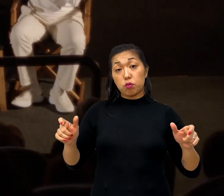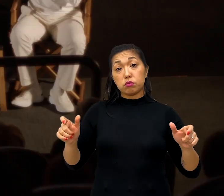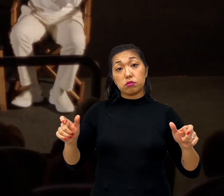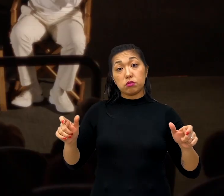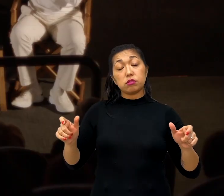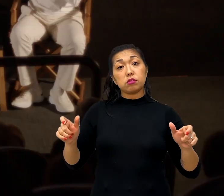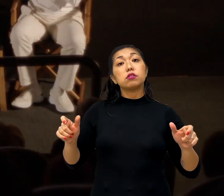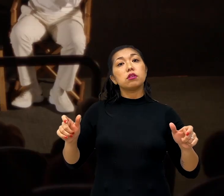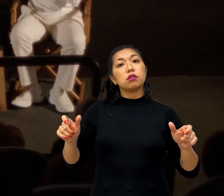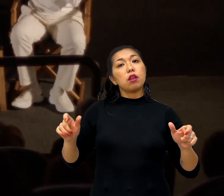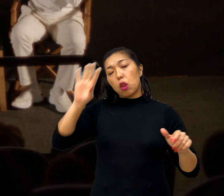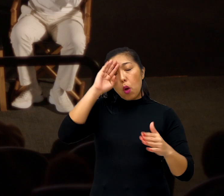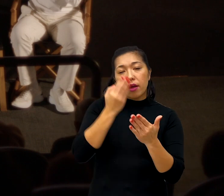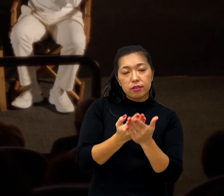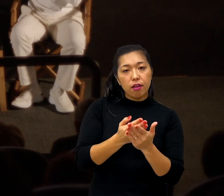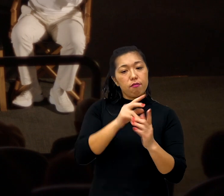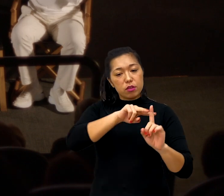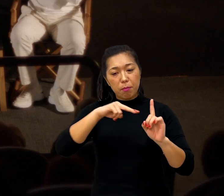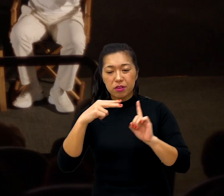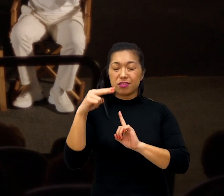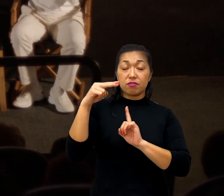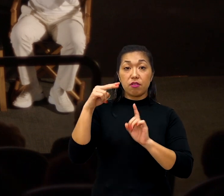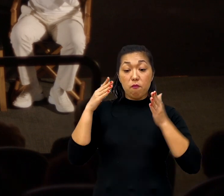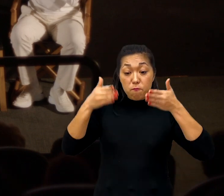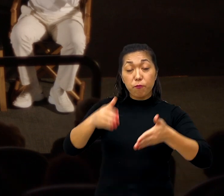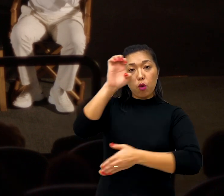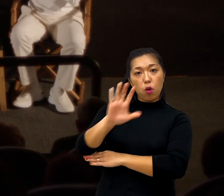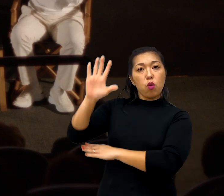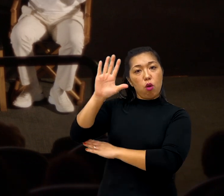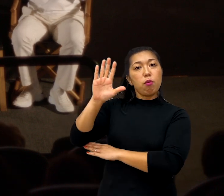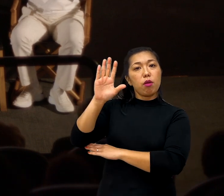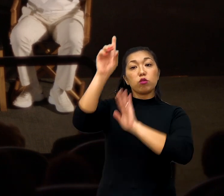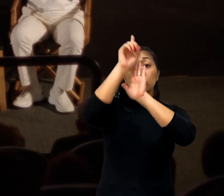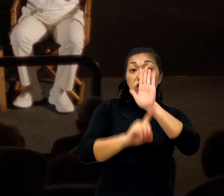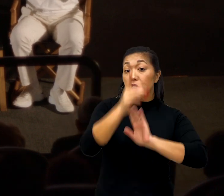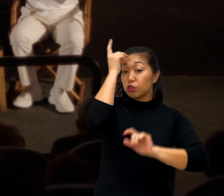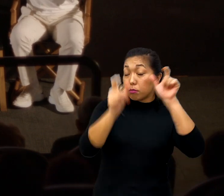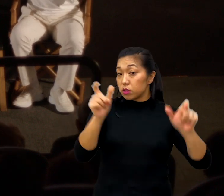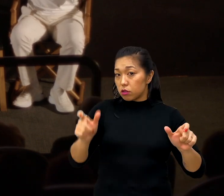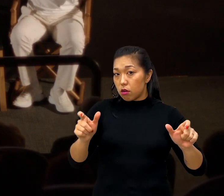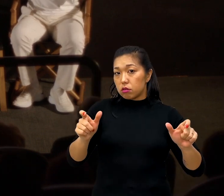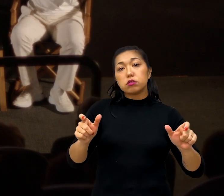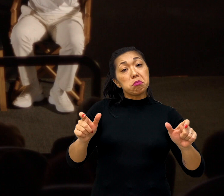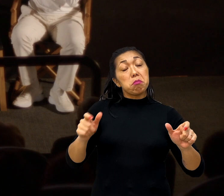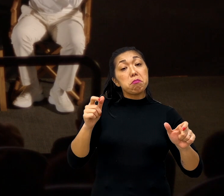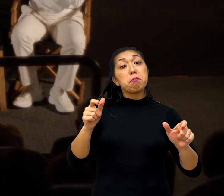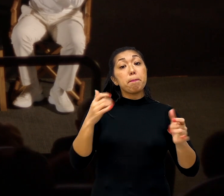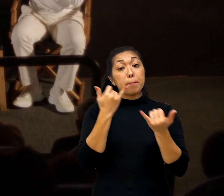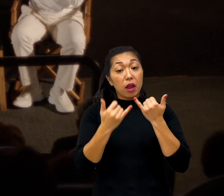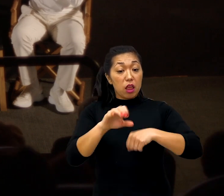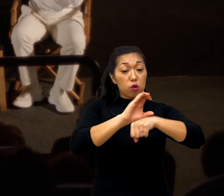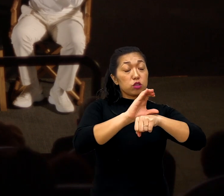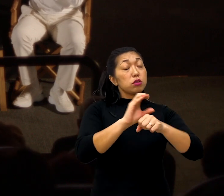dessa concepção eurocentrada de direito a ser gente estavam para ser eliminados. O Brasil só